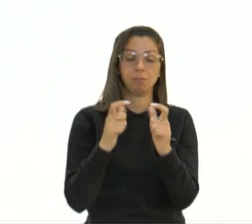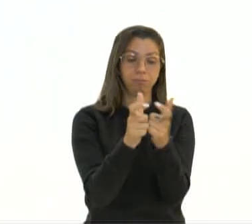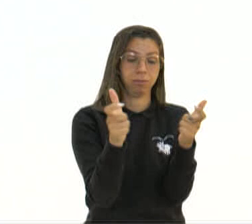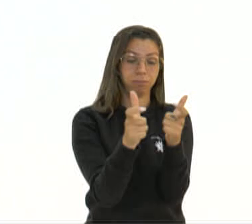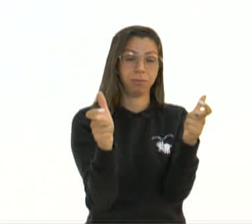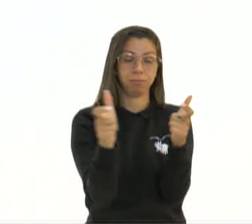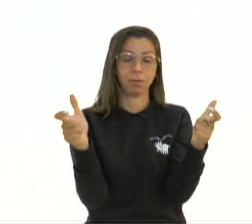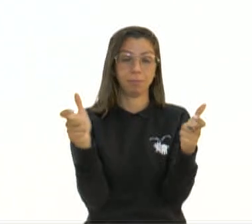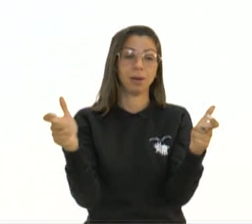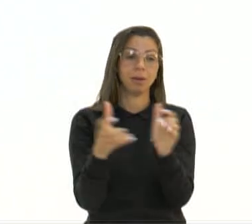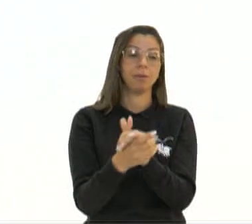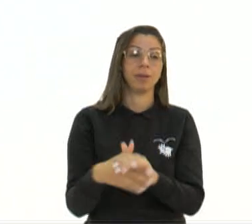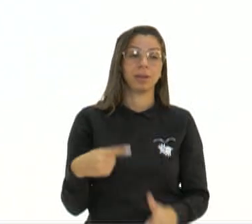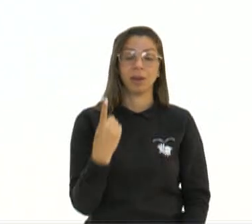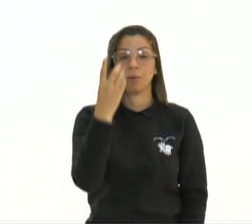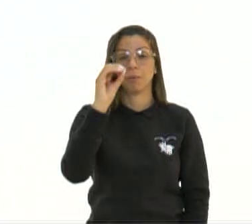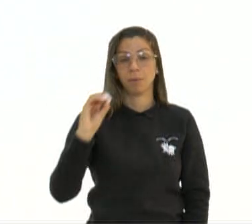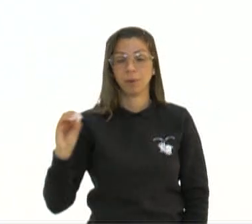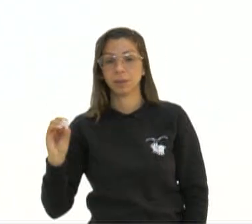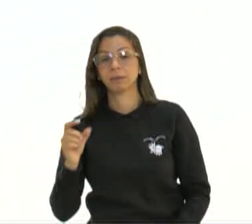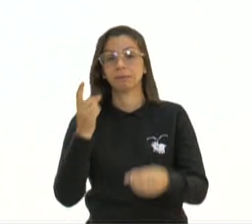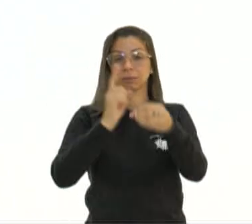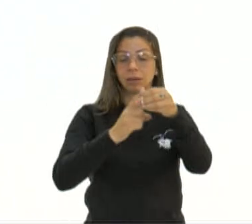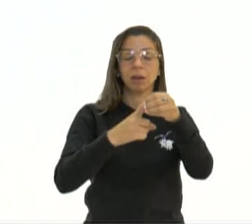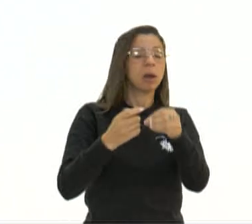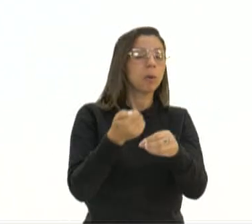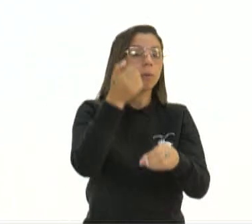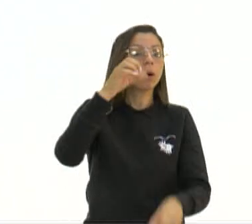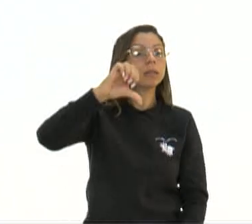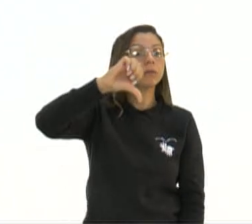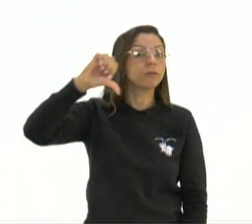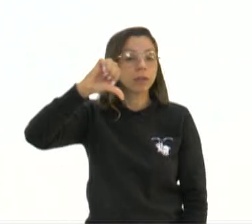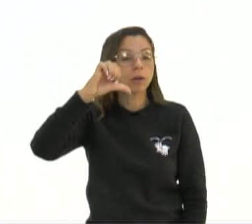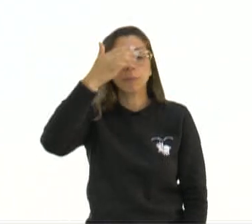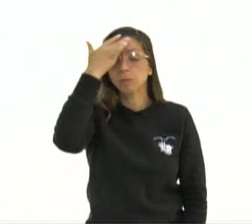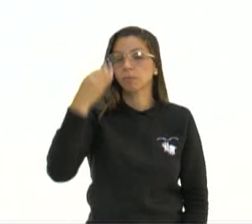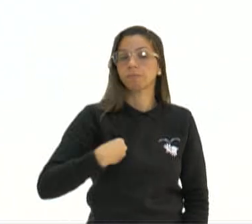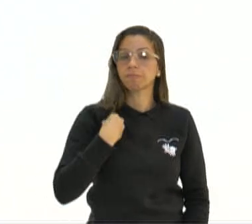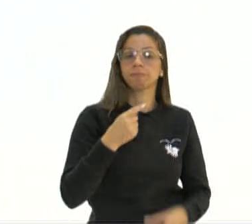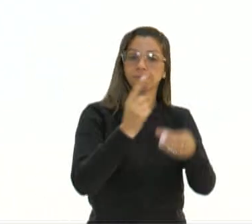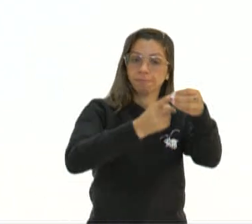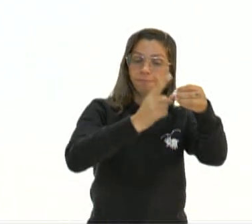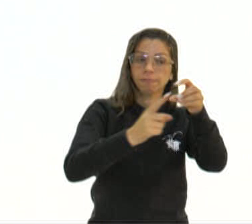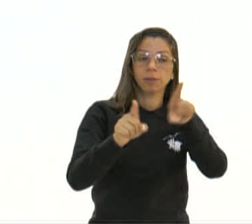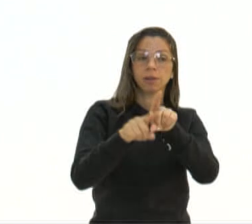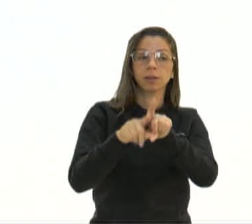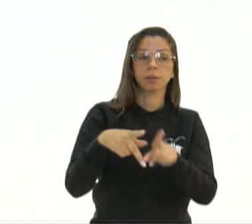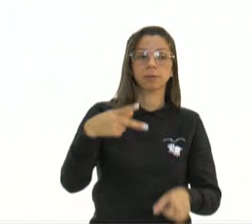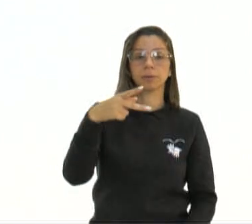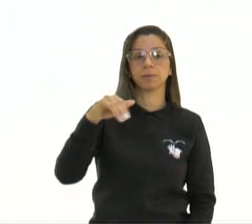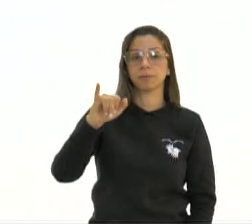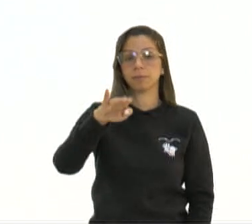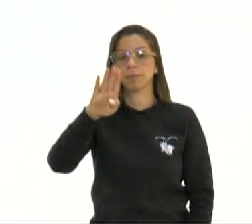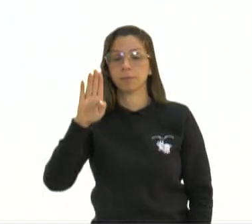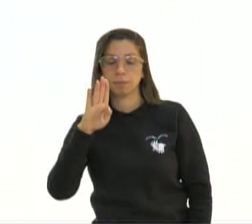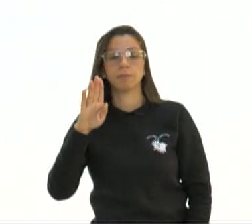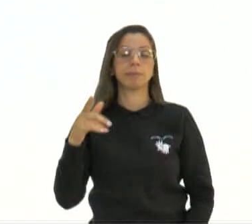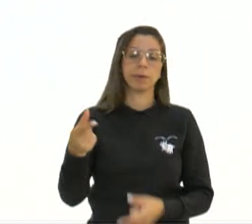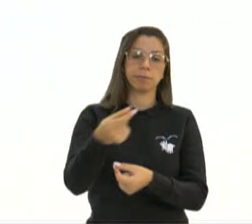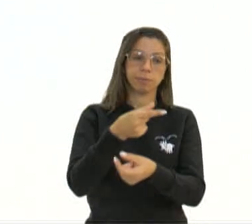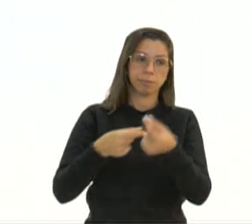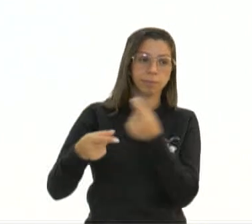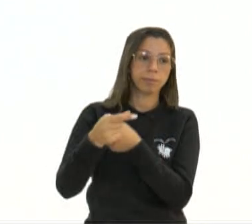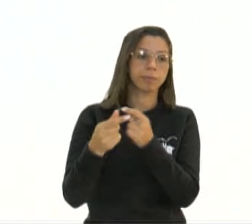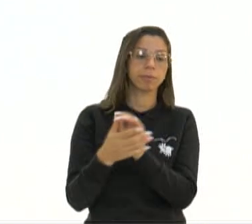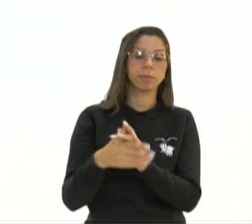população urbana é quase 100%, 99% de pessoas vivendo nas cidades e um PIB per capita que não é muito diferente lá de São Paulo,